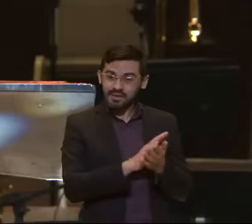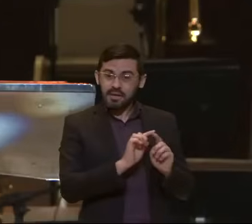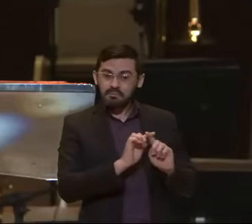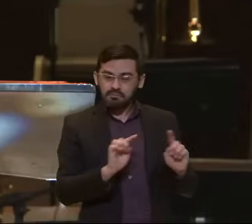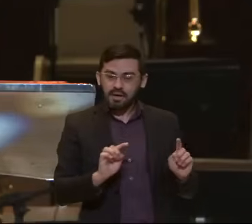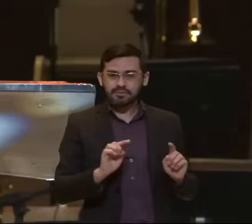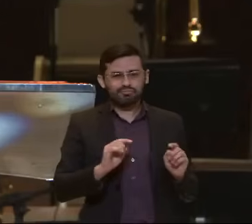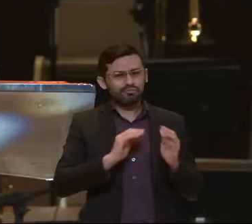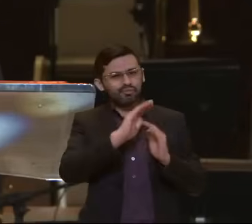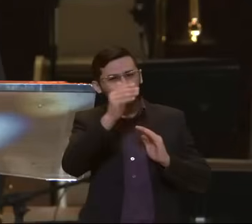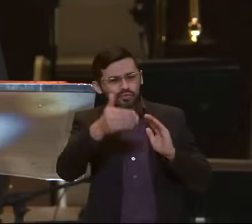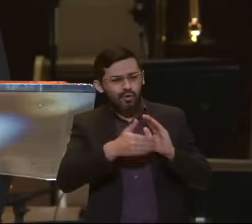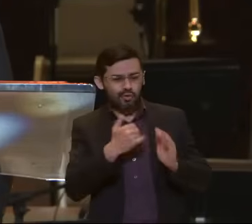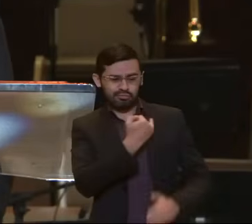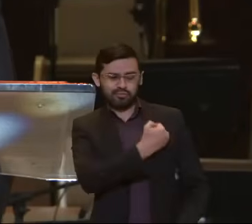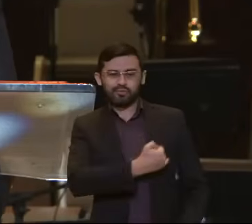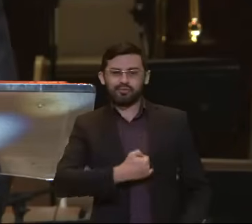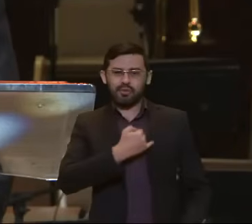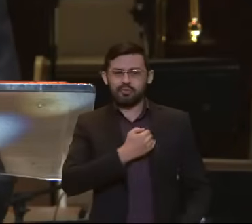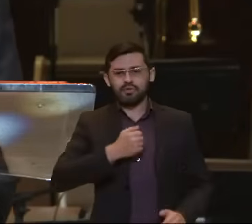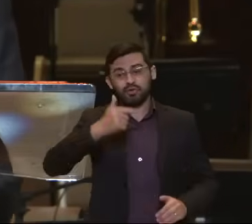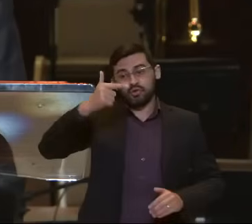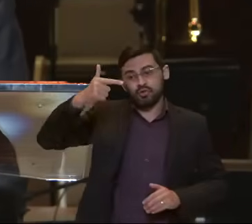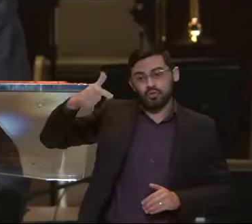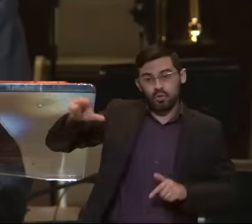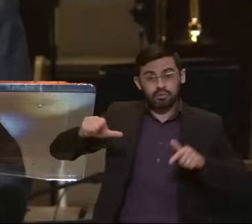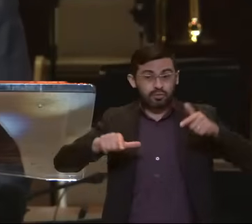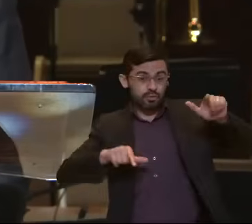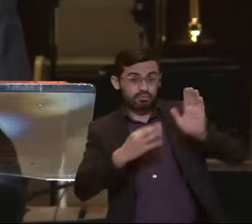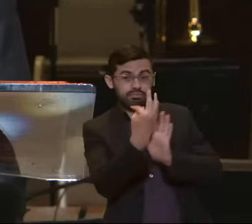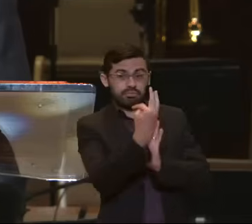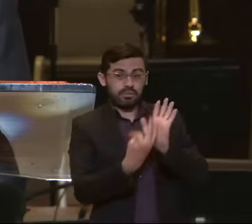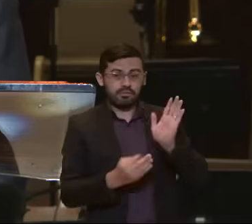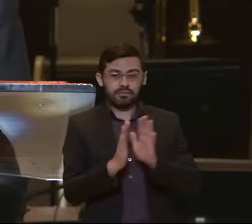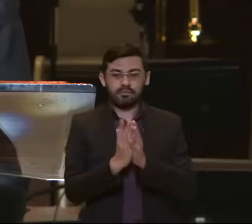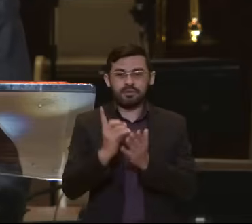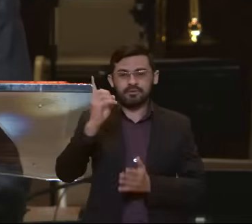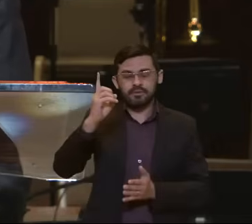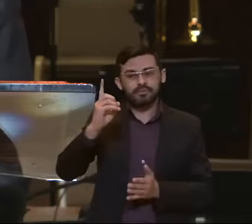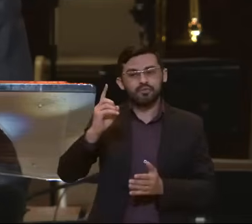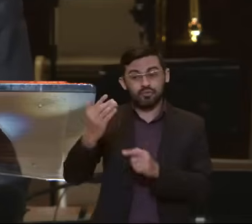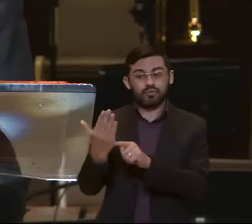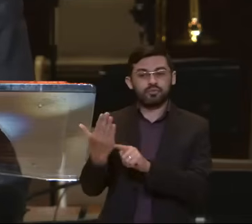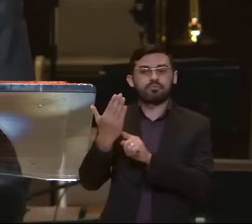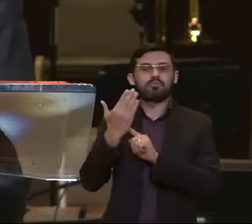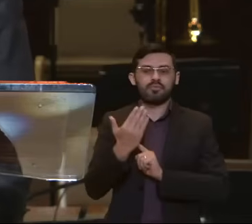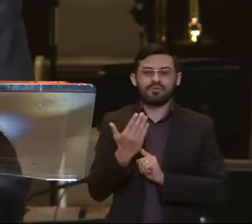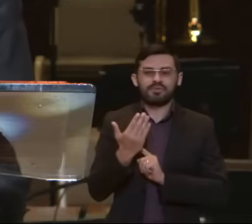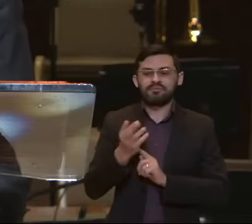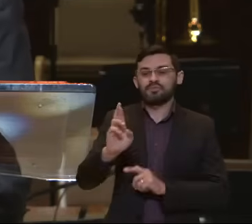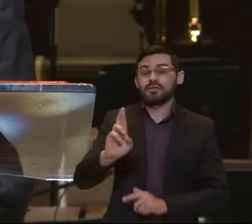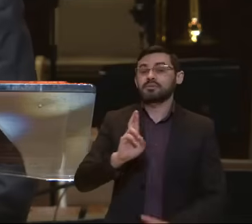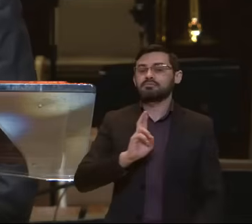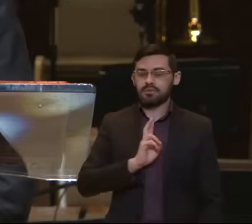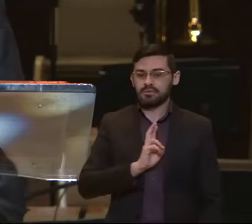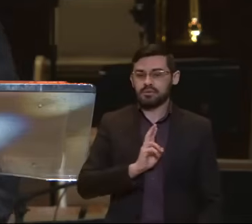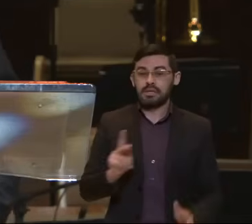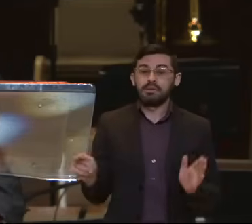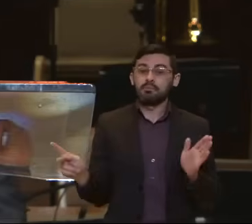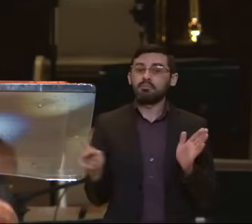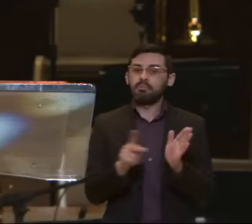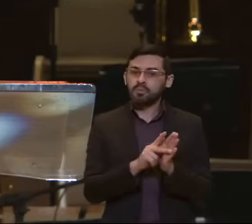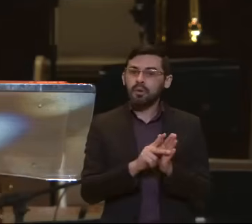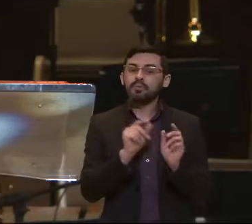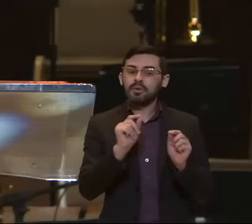o Evangelho de João e outros textos da Bíblia dão-nos a